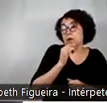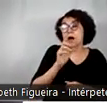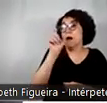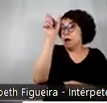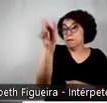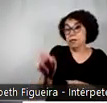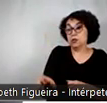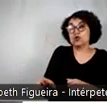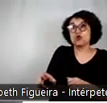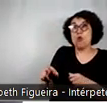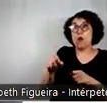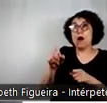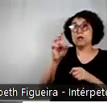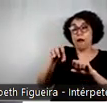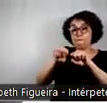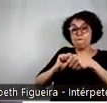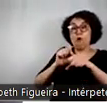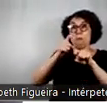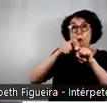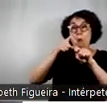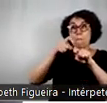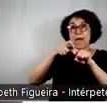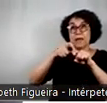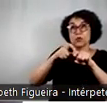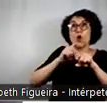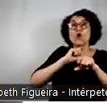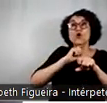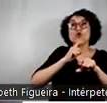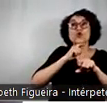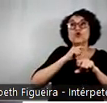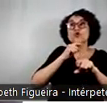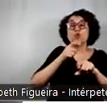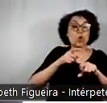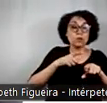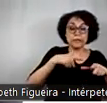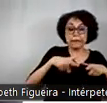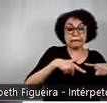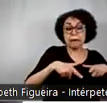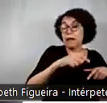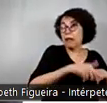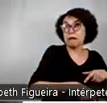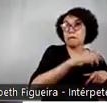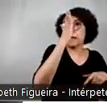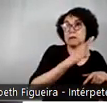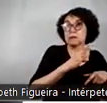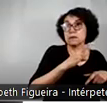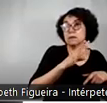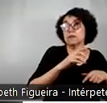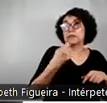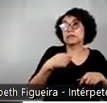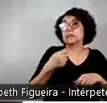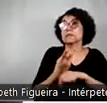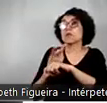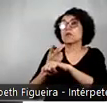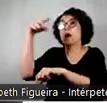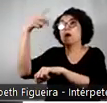conseguem emprego no Brasil, então vão trabalhar em outros lugares, assim, né, por exemplo, engenheiros, enfim, outros psicólogos, assistentes